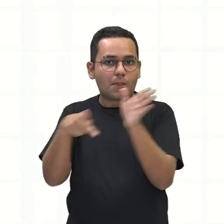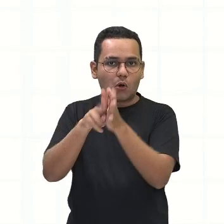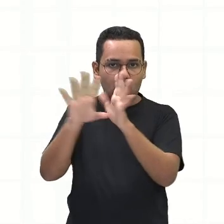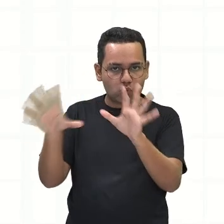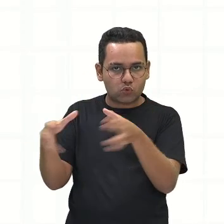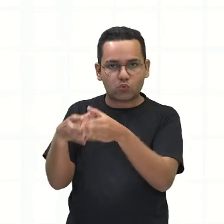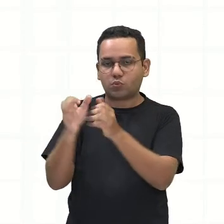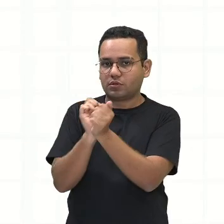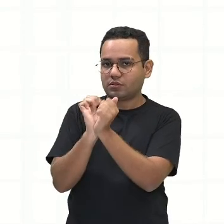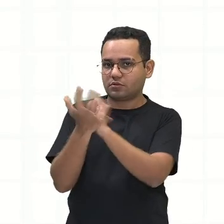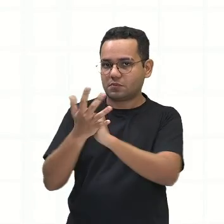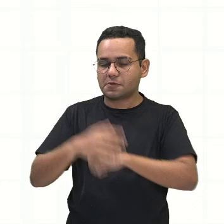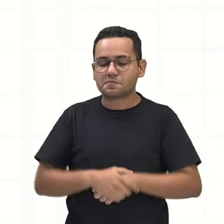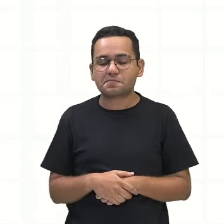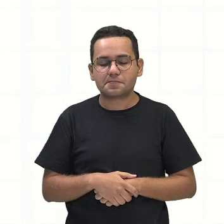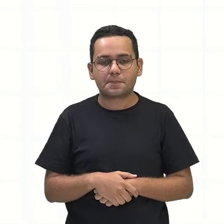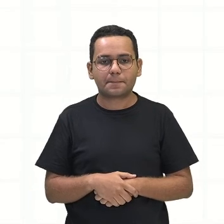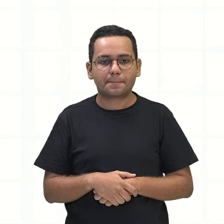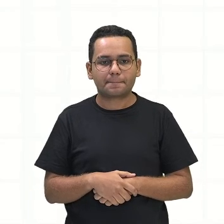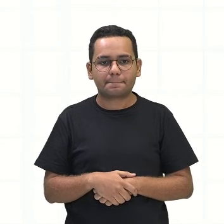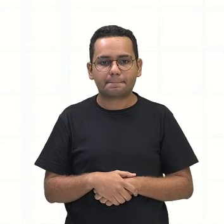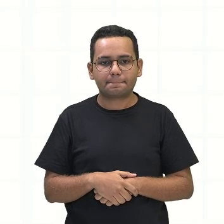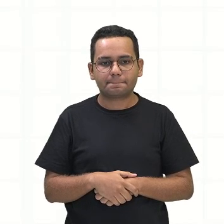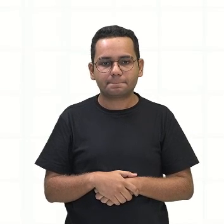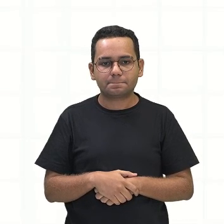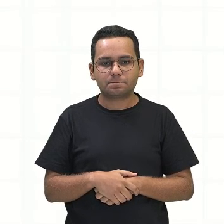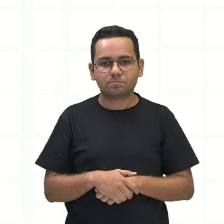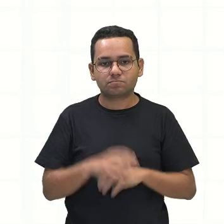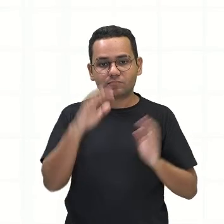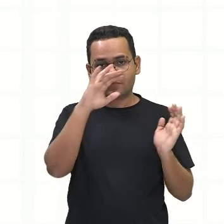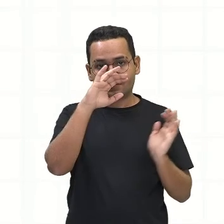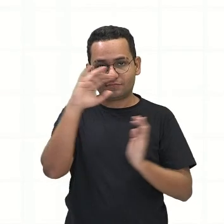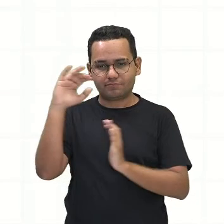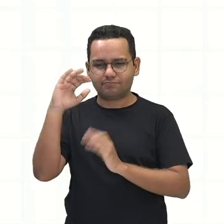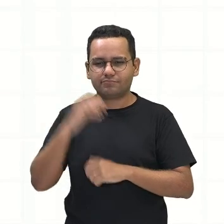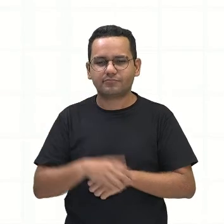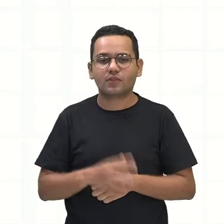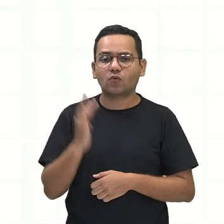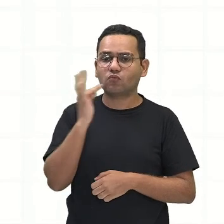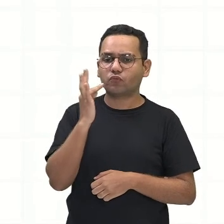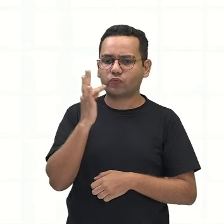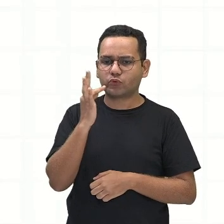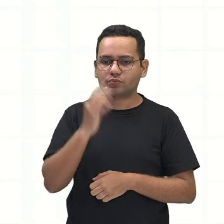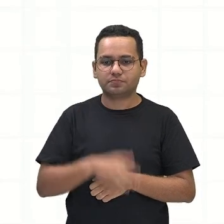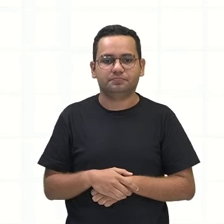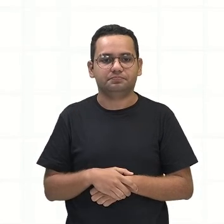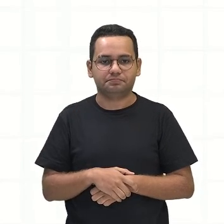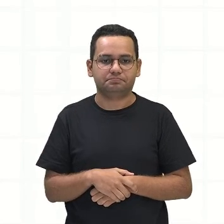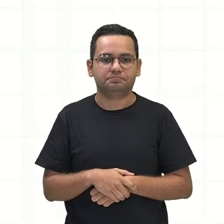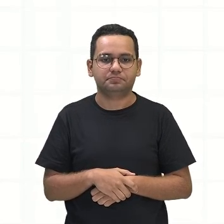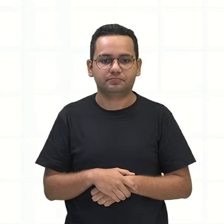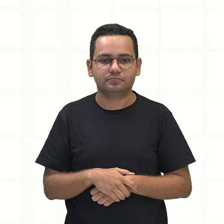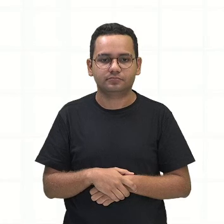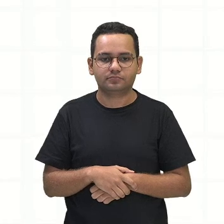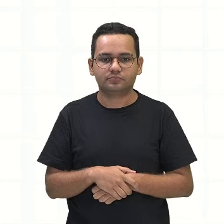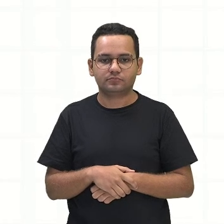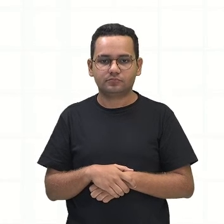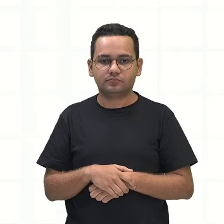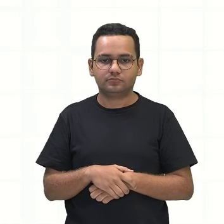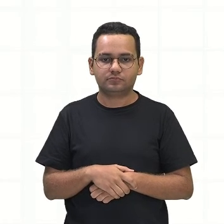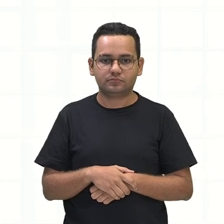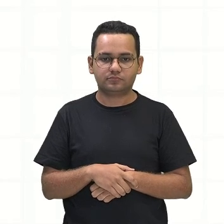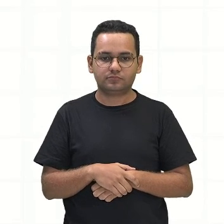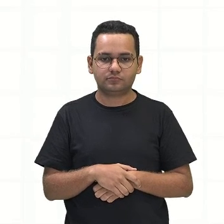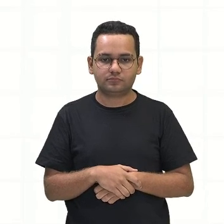geral. Vamos agora fazer um recorte sobre o fruto, a formação do fruto. Quando acontece o processo lá